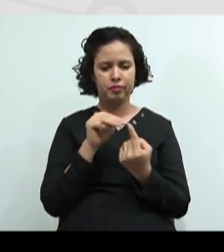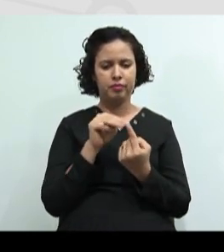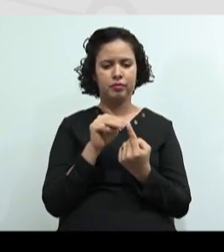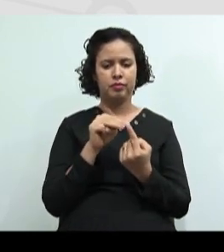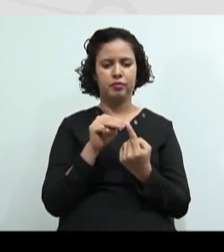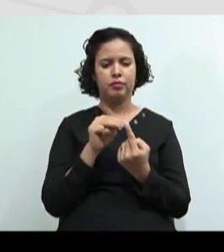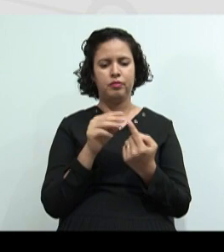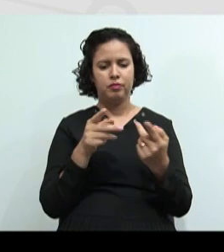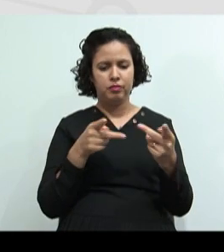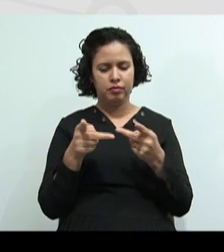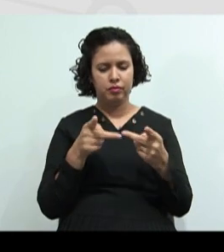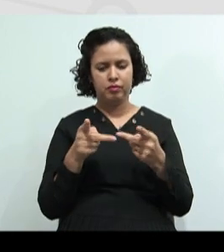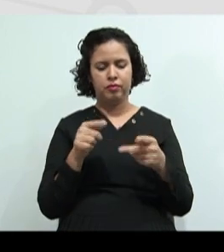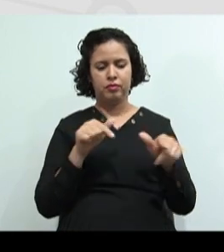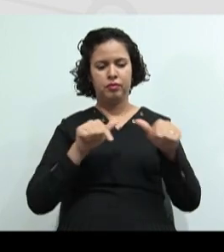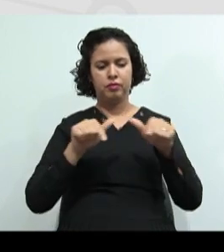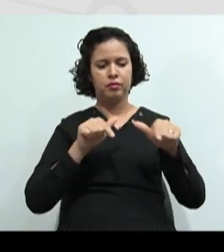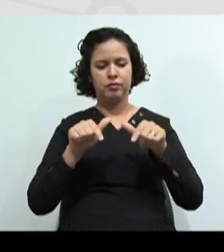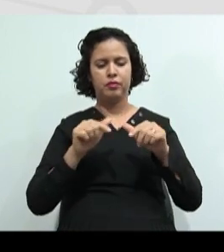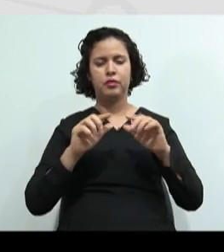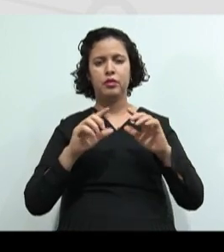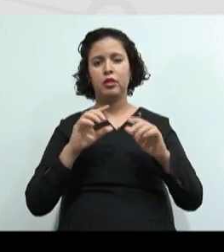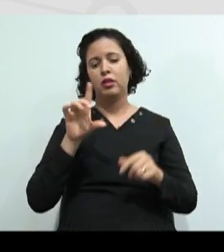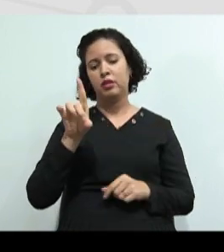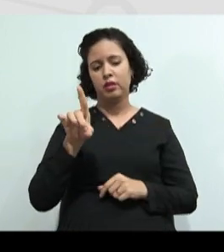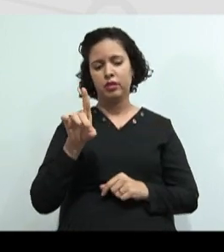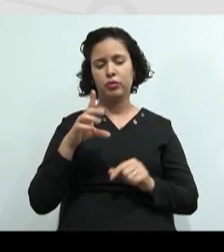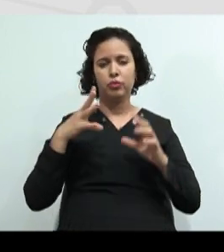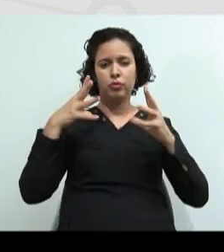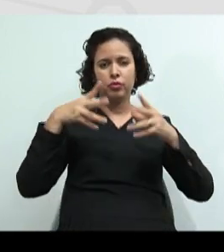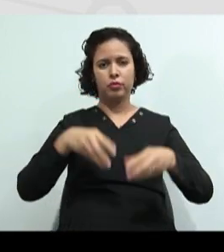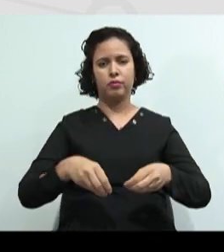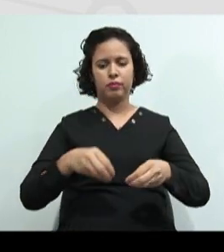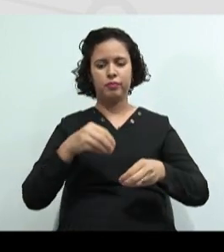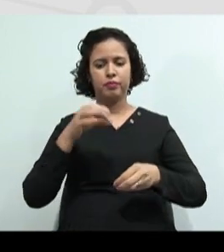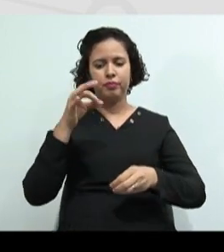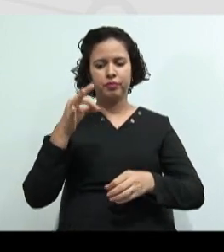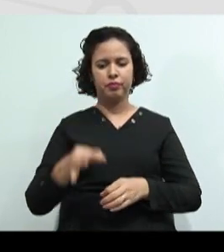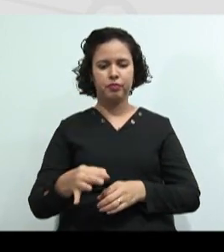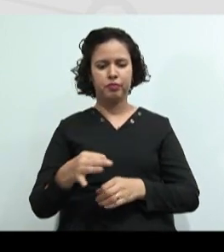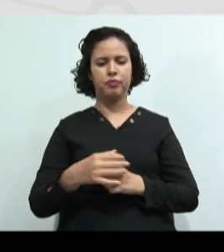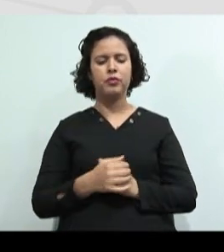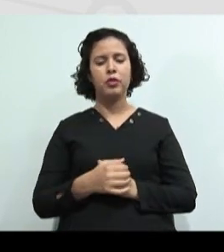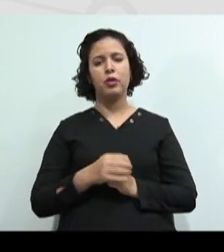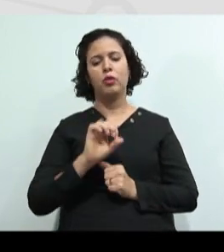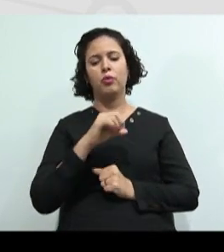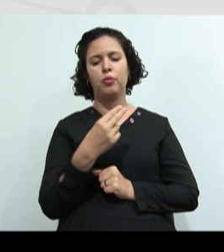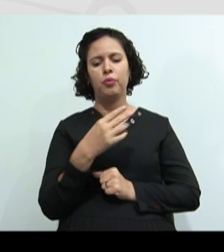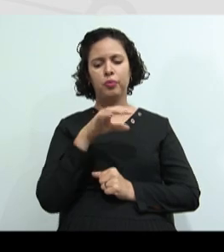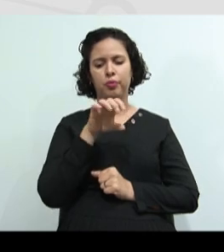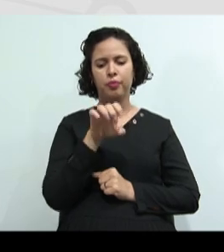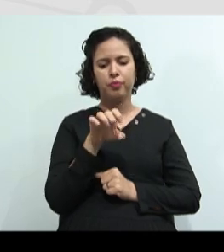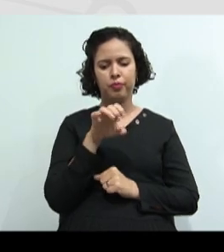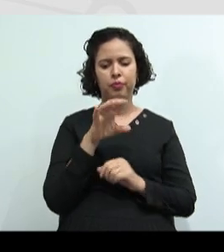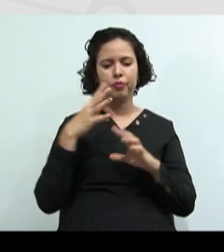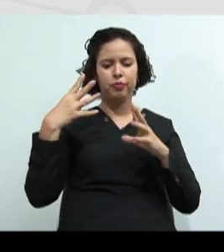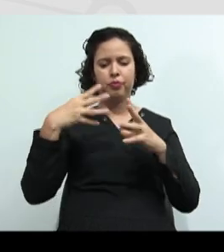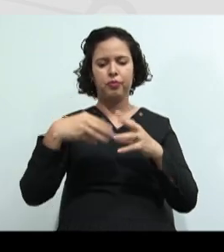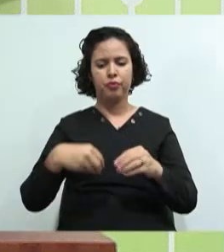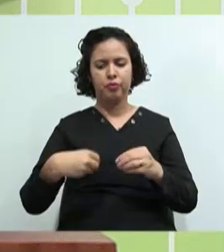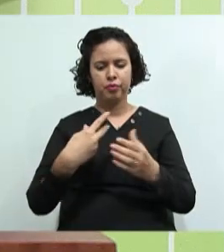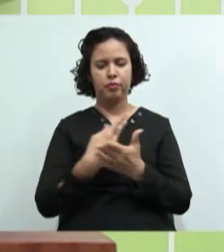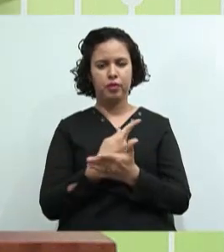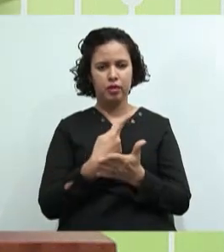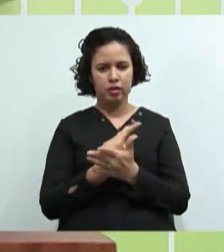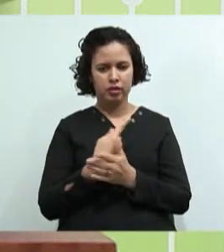plano de ação. Letra D, todas estão corretas. Ou letra E, nenhuma das alternativas. Volta aí para nós que o professor Jorge